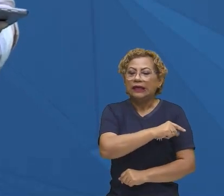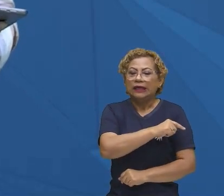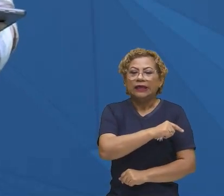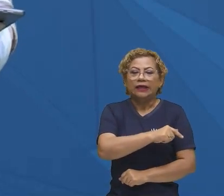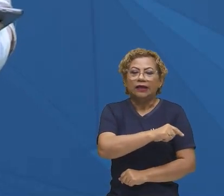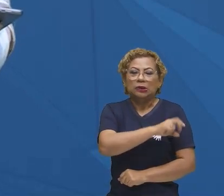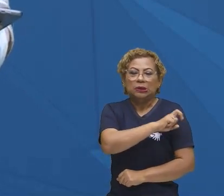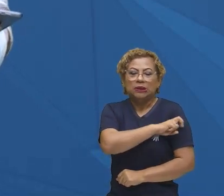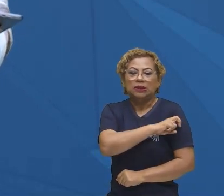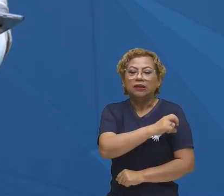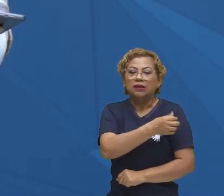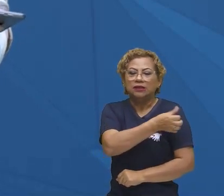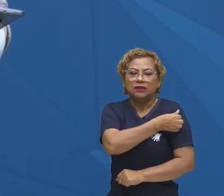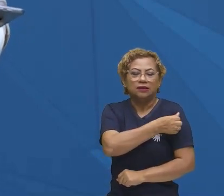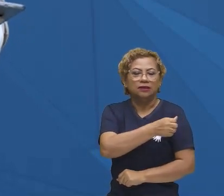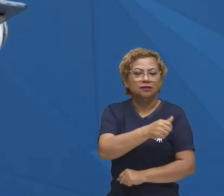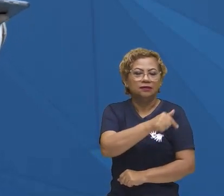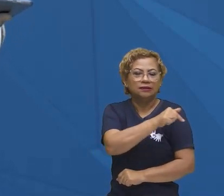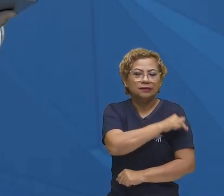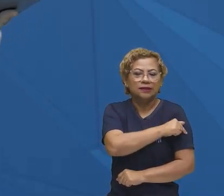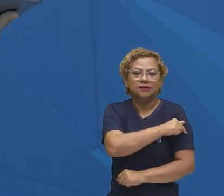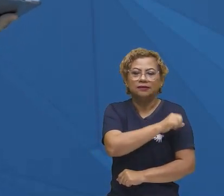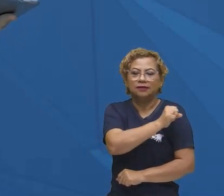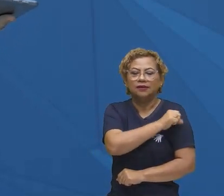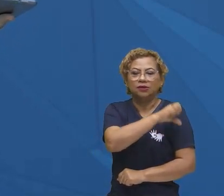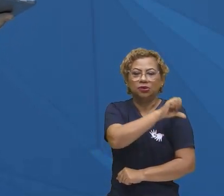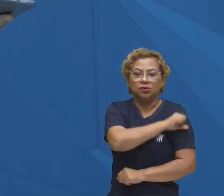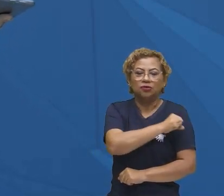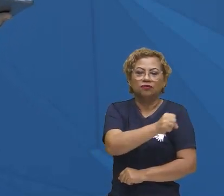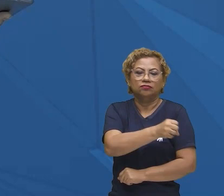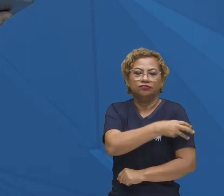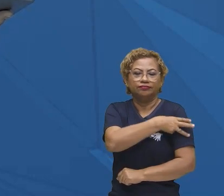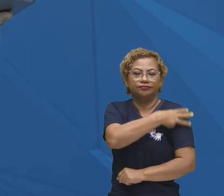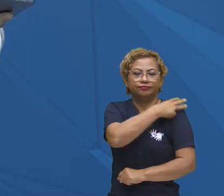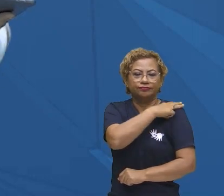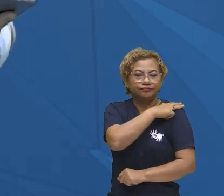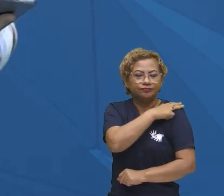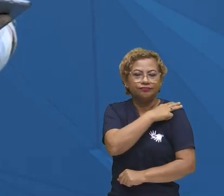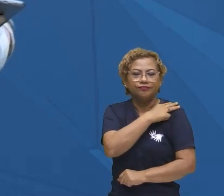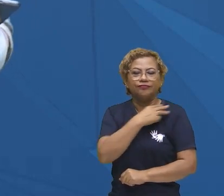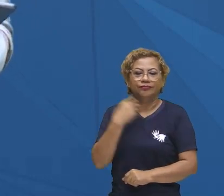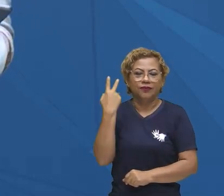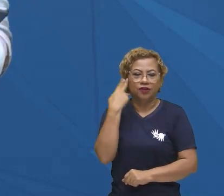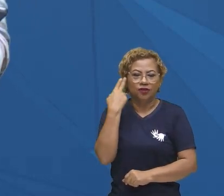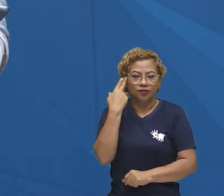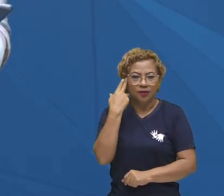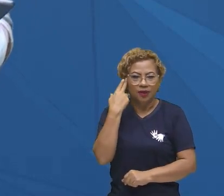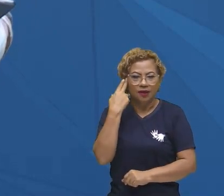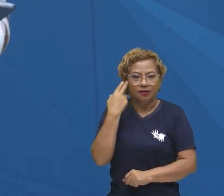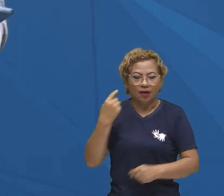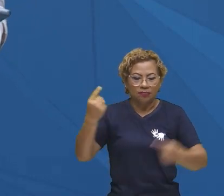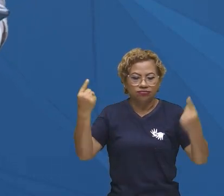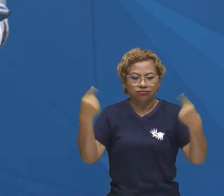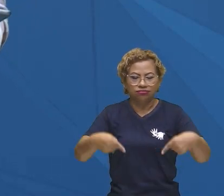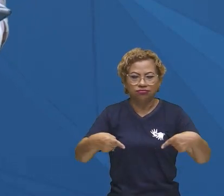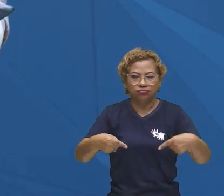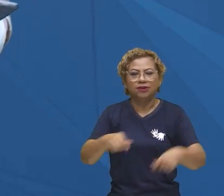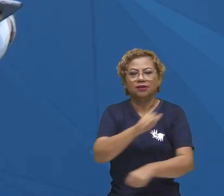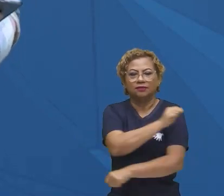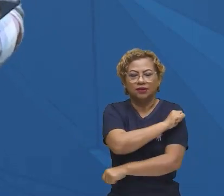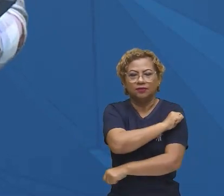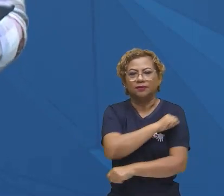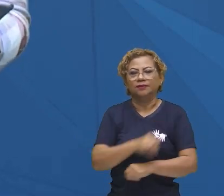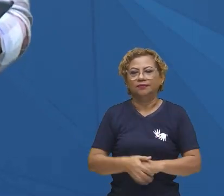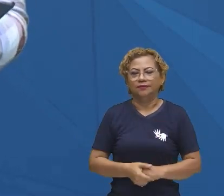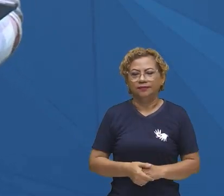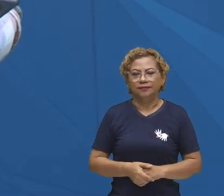Ensino Fundamental, porque a gente vai fazer uma sequência de algumas perguntas e respostas e é uma competição. A primeira pergunta, ela